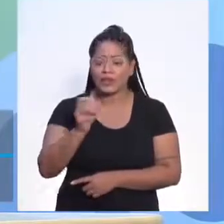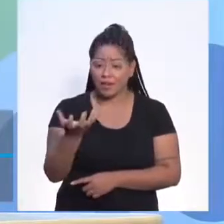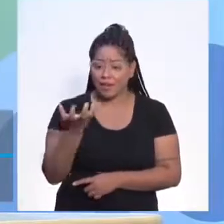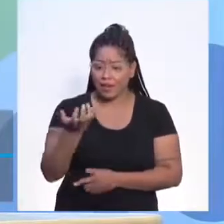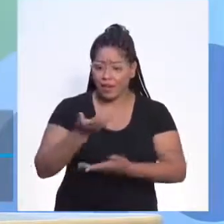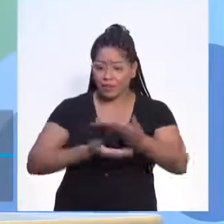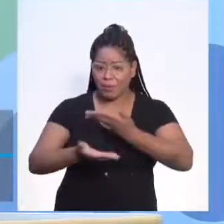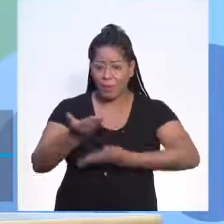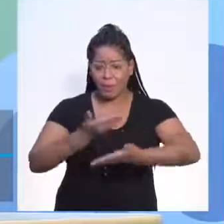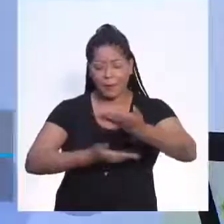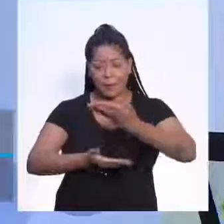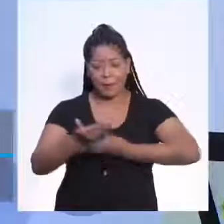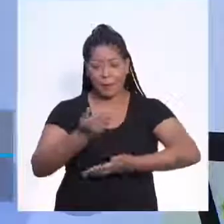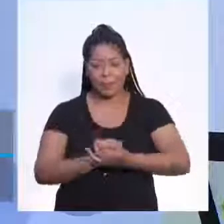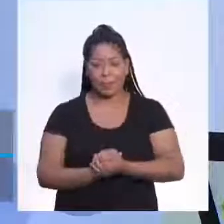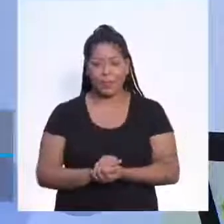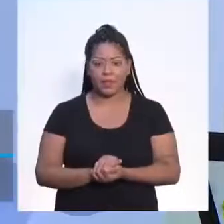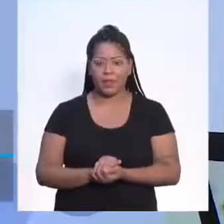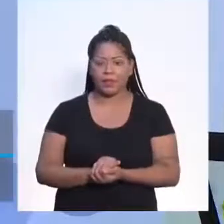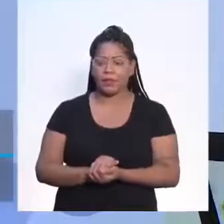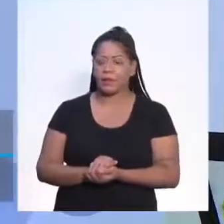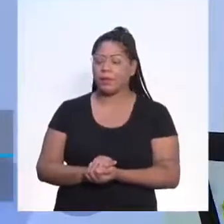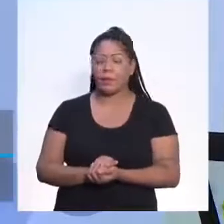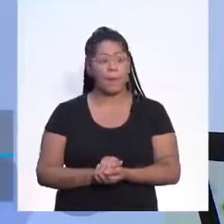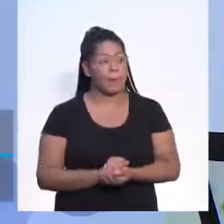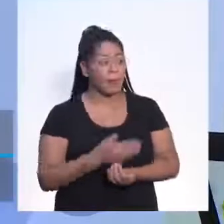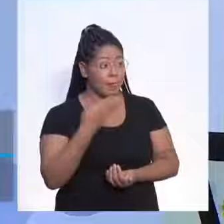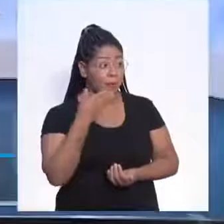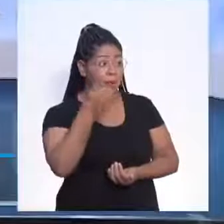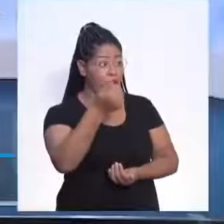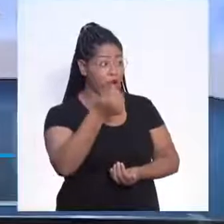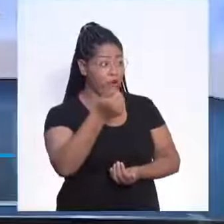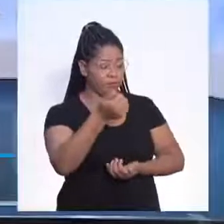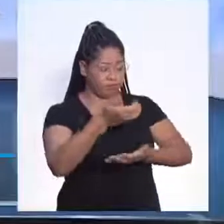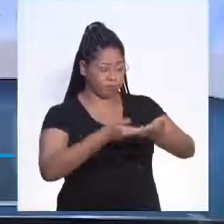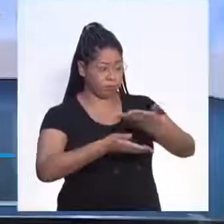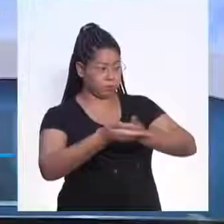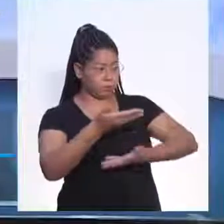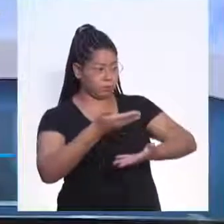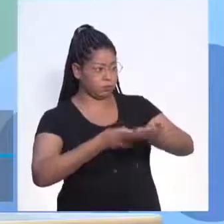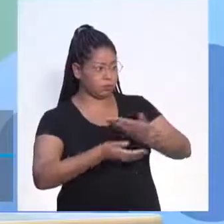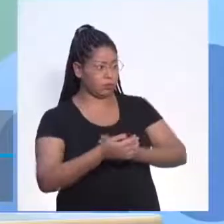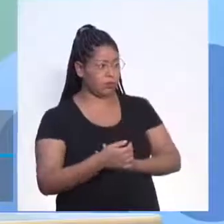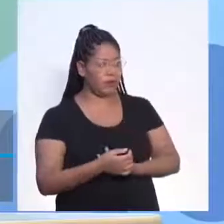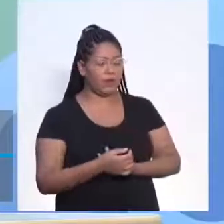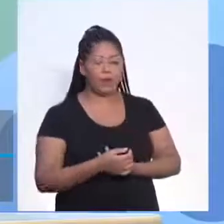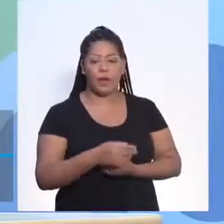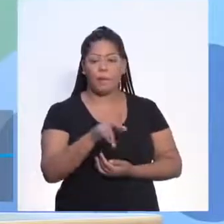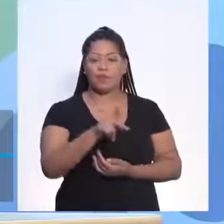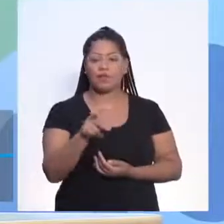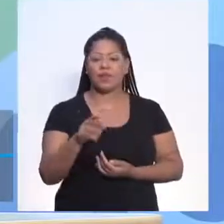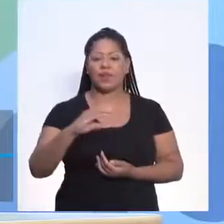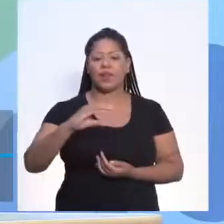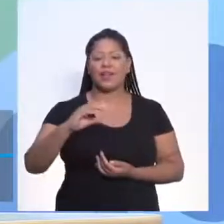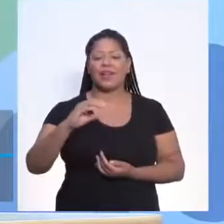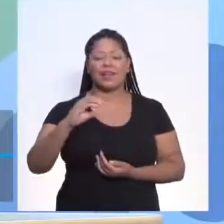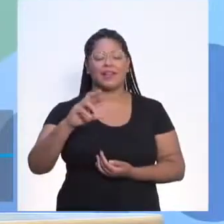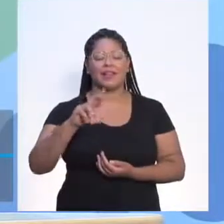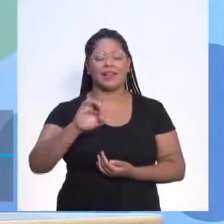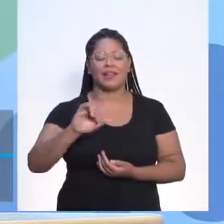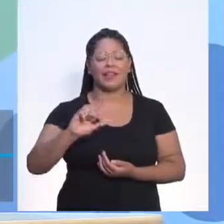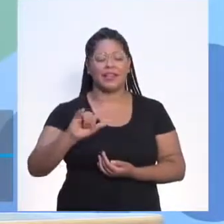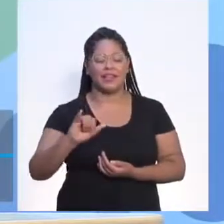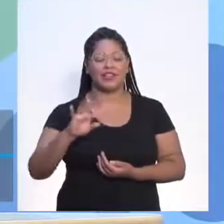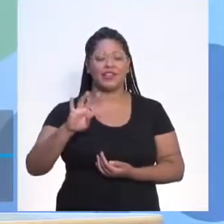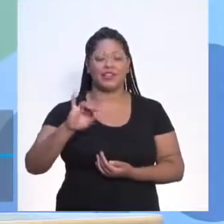um pouco de interação do chat para eu trazer algumas... Ó, a professora Cristina diz, eu levantei a mão, cadê, né? Deixa eu ver, também